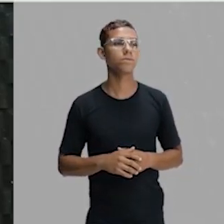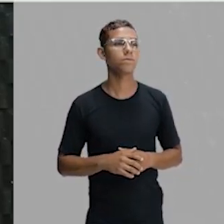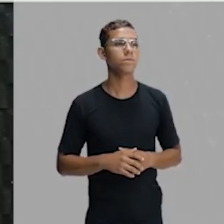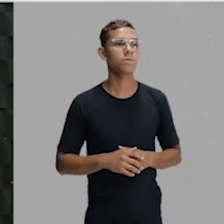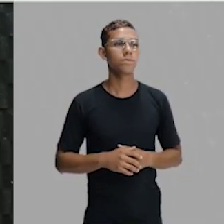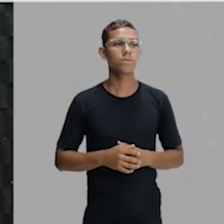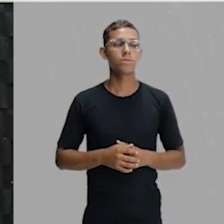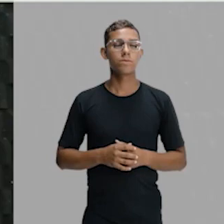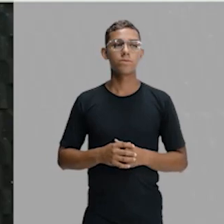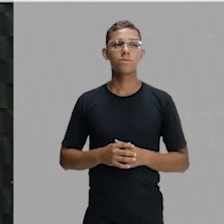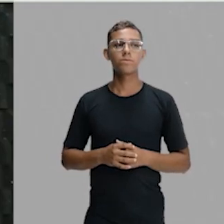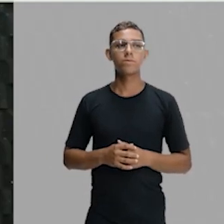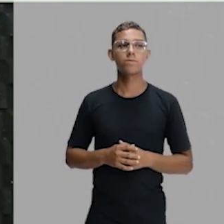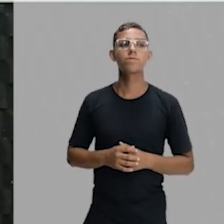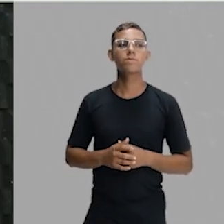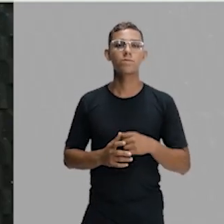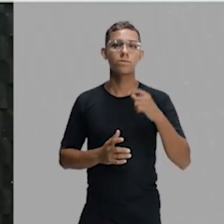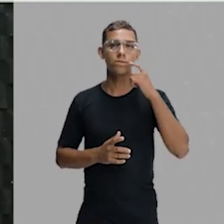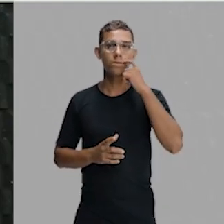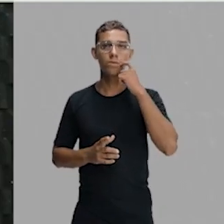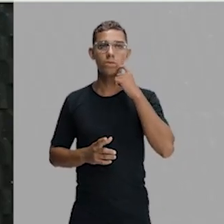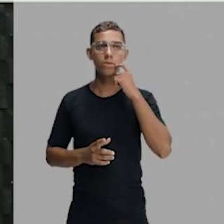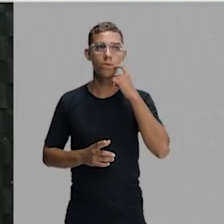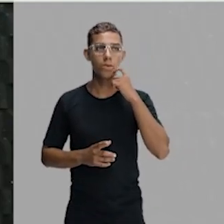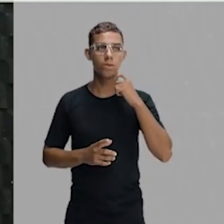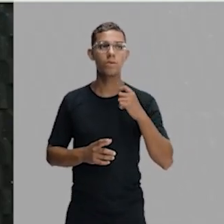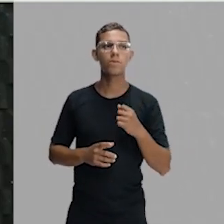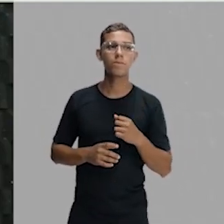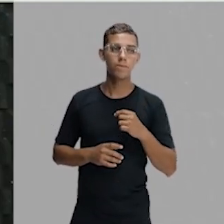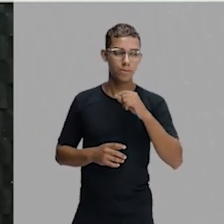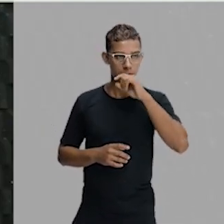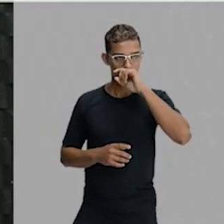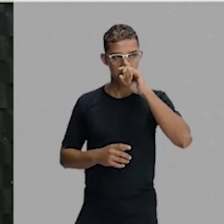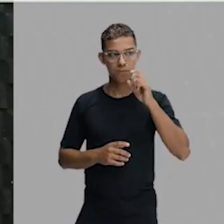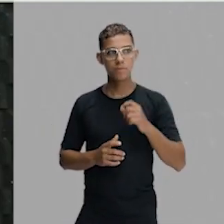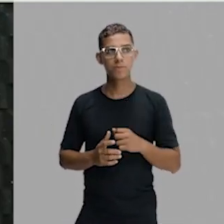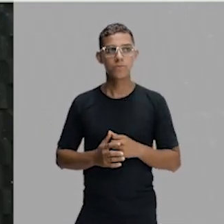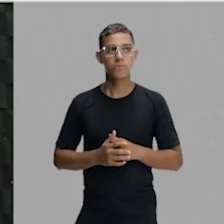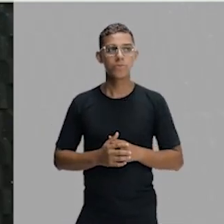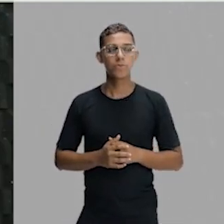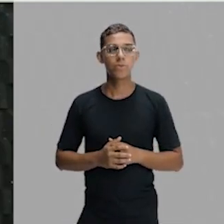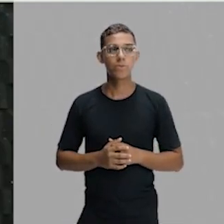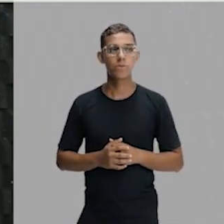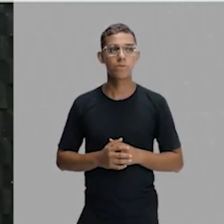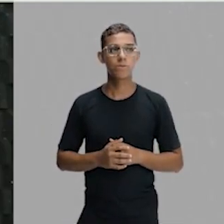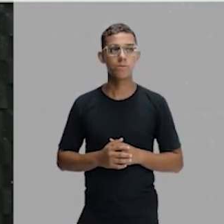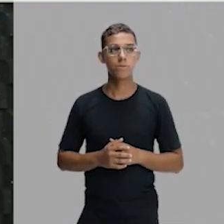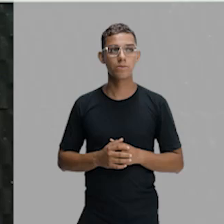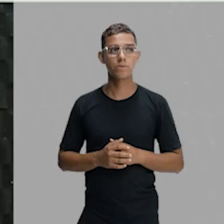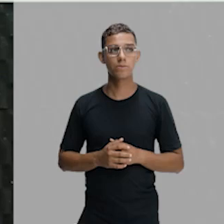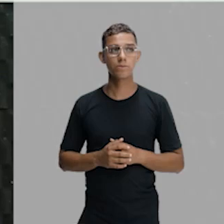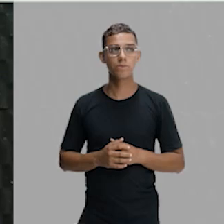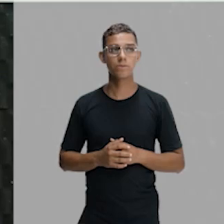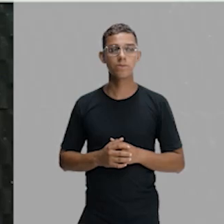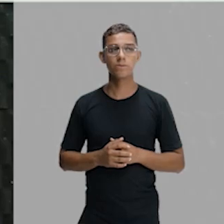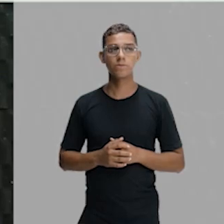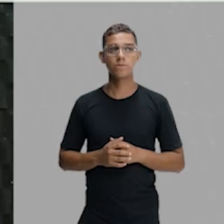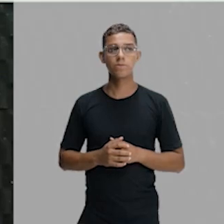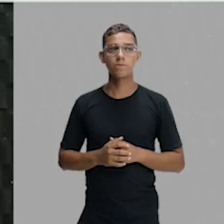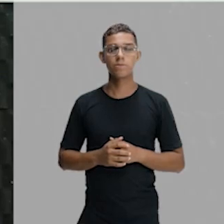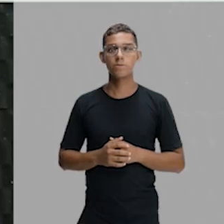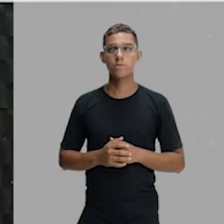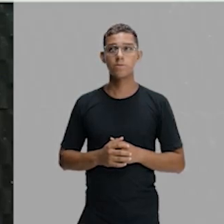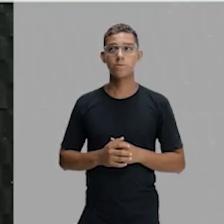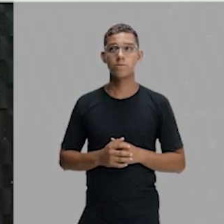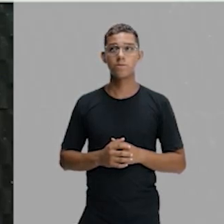de sementes lisas, certo? 630 é a quantidade de sementes lisas. A alternativa correta aí